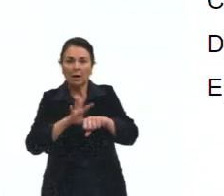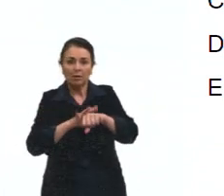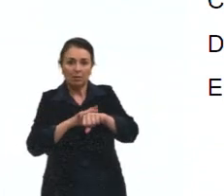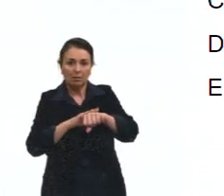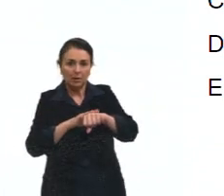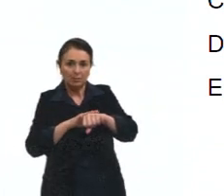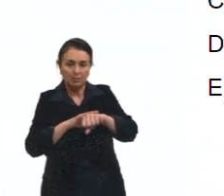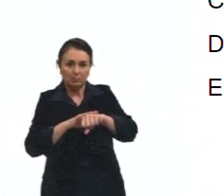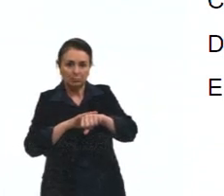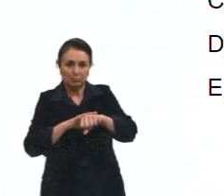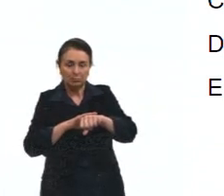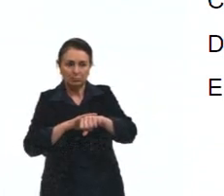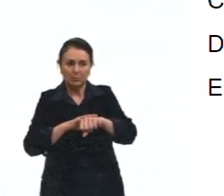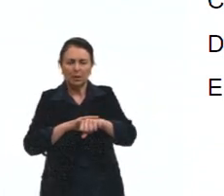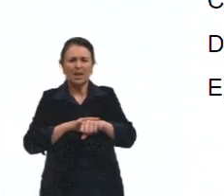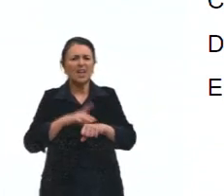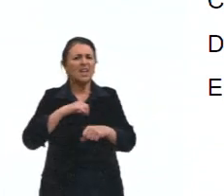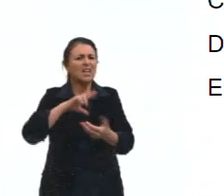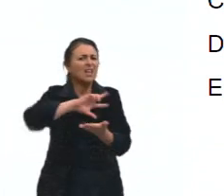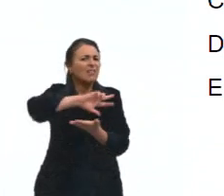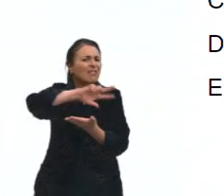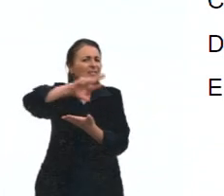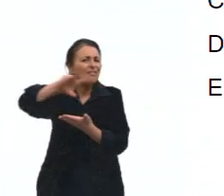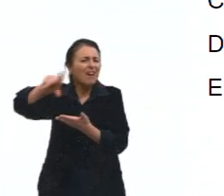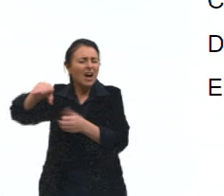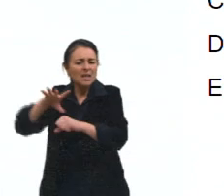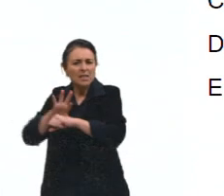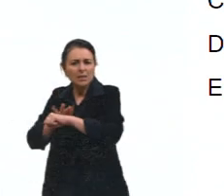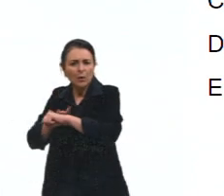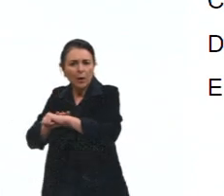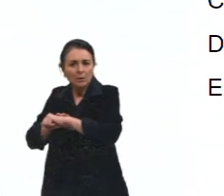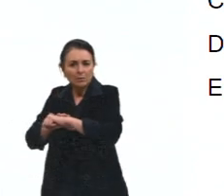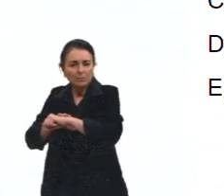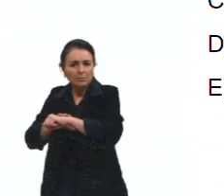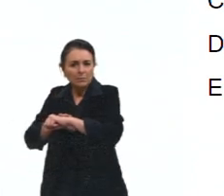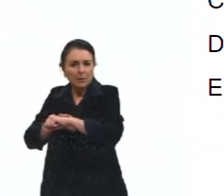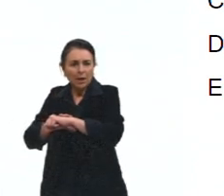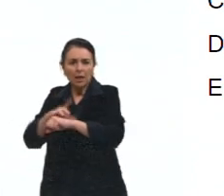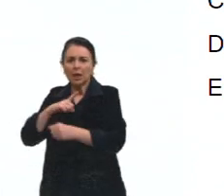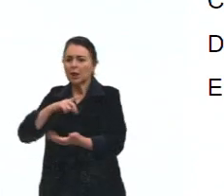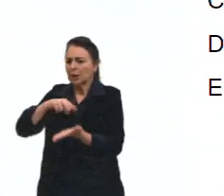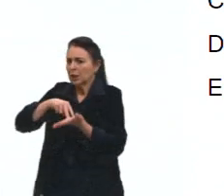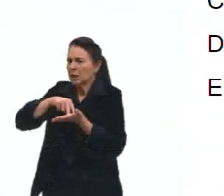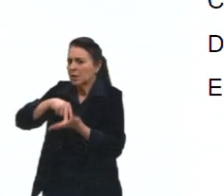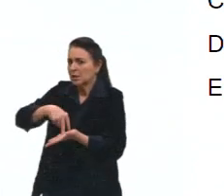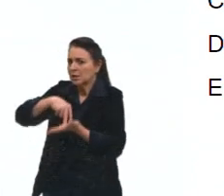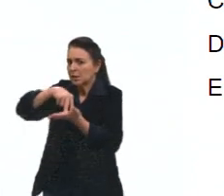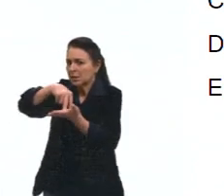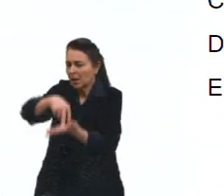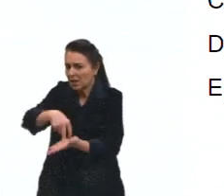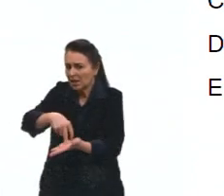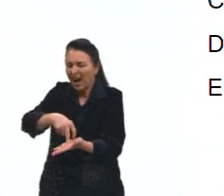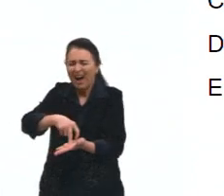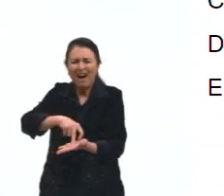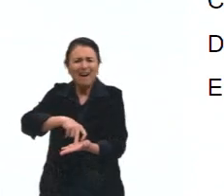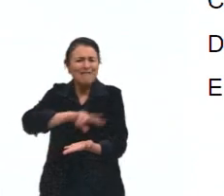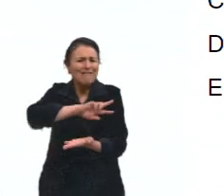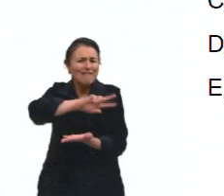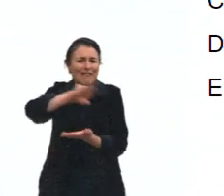envolvidas em uma variedade de doenças e que apresentam resistência a múltiplos